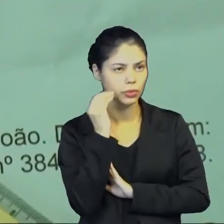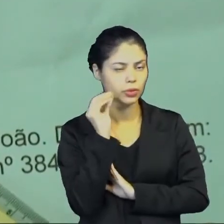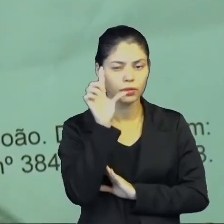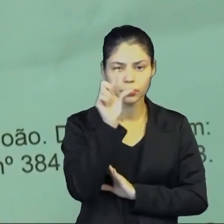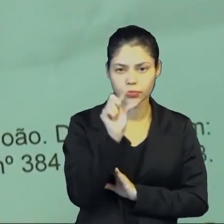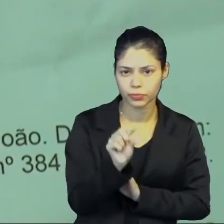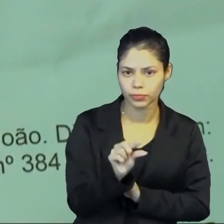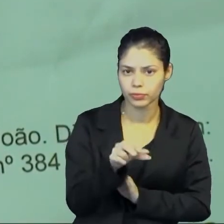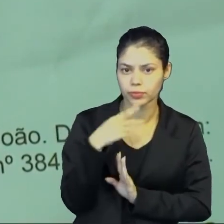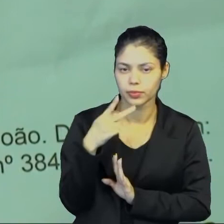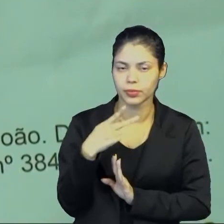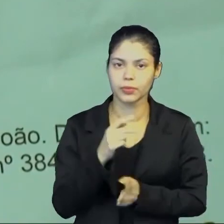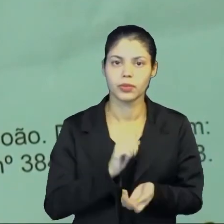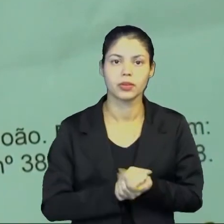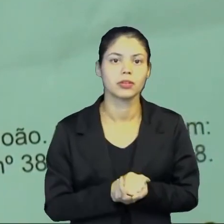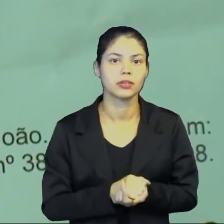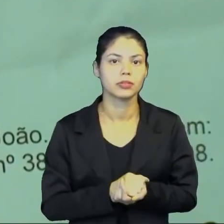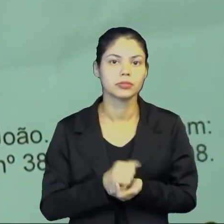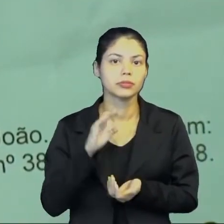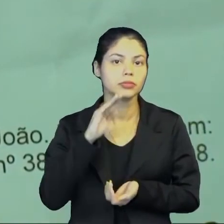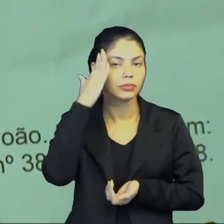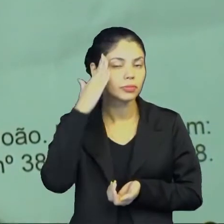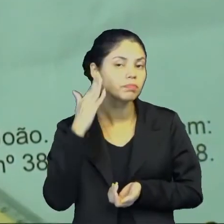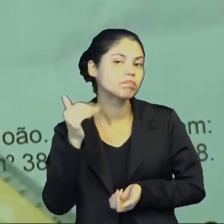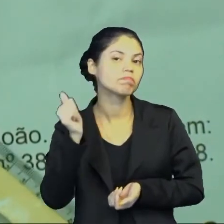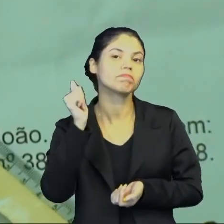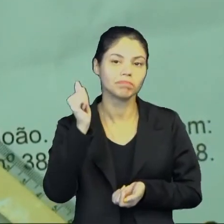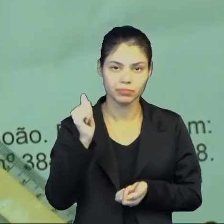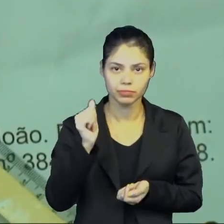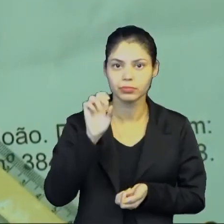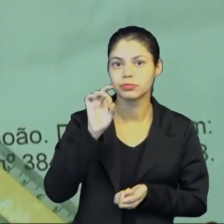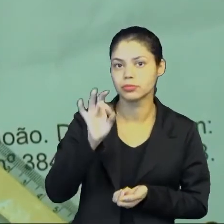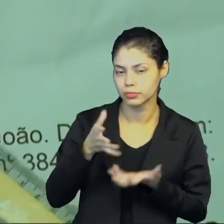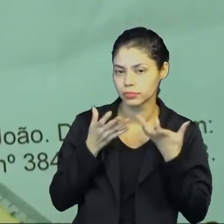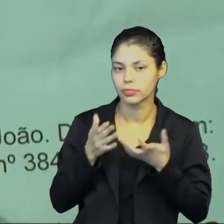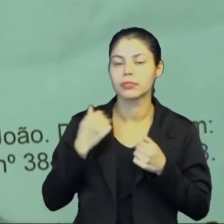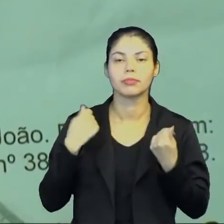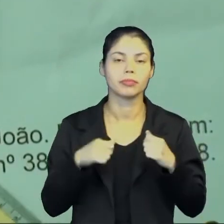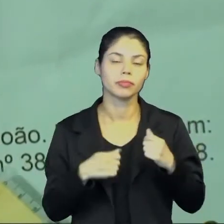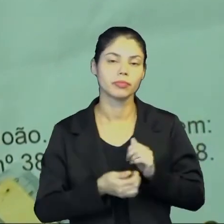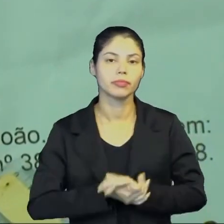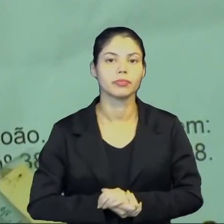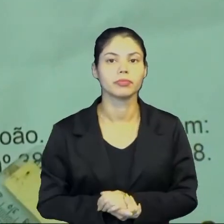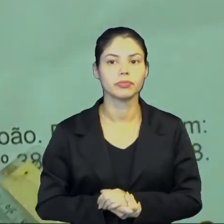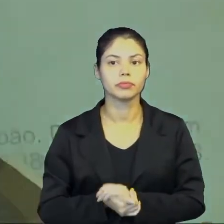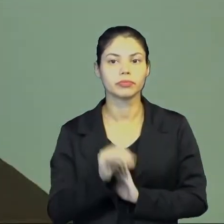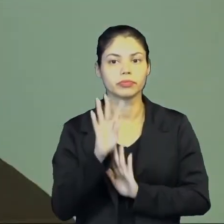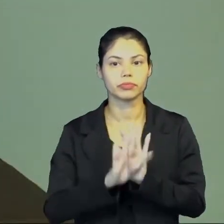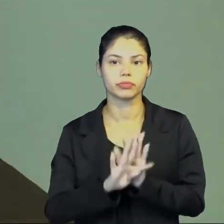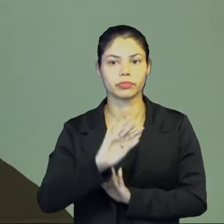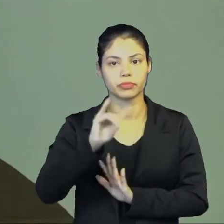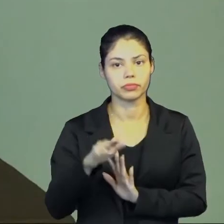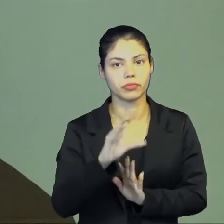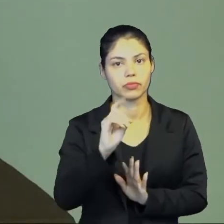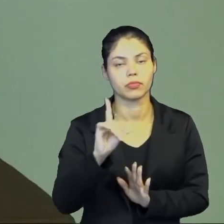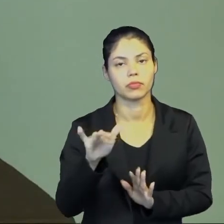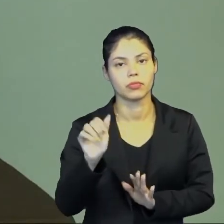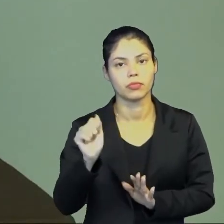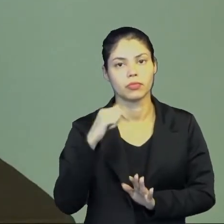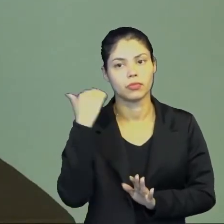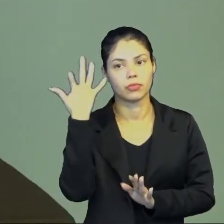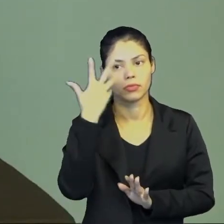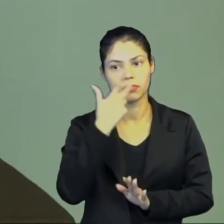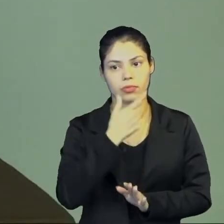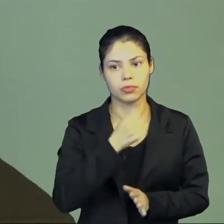bem baixinho, sabedoria só para quem a merece. Tá? É um texto de João Belo, né,